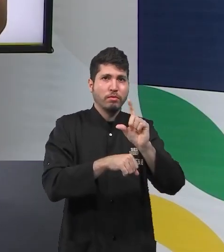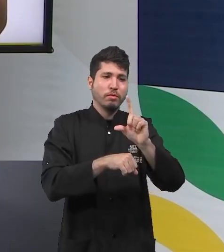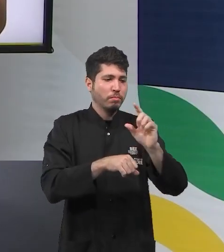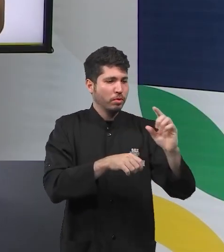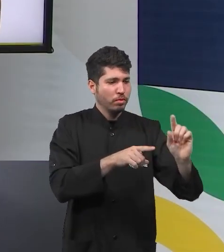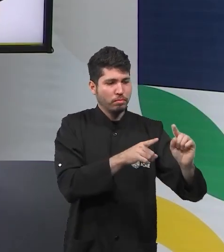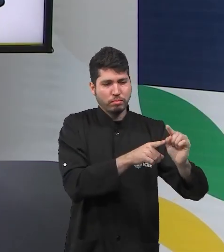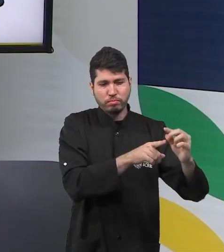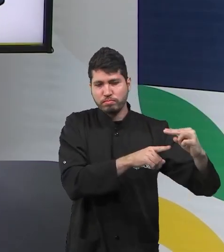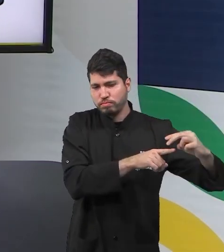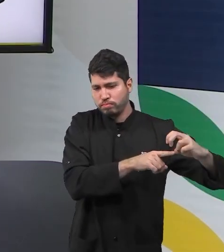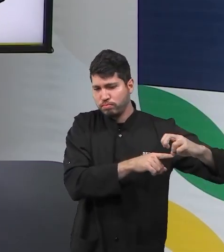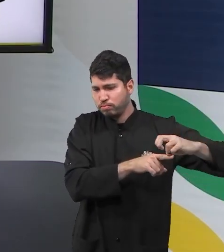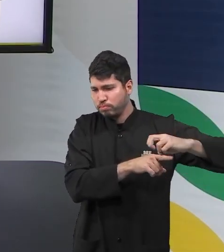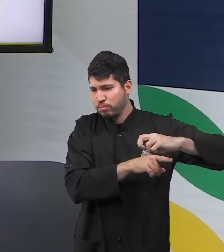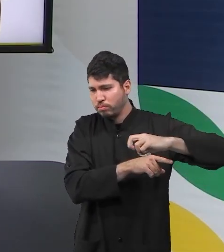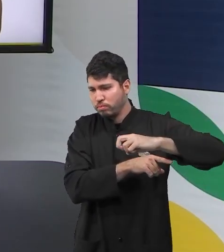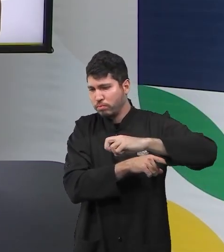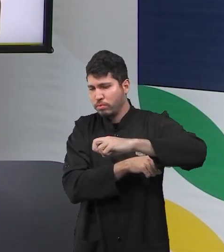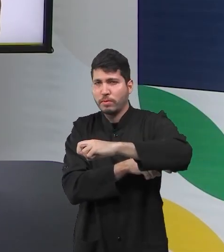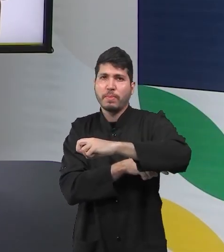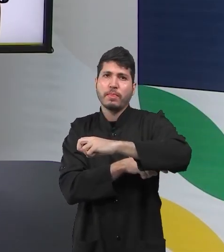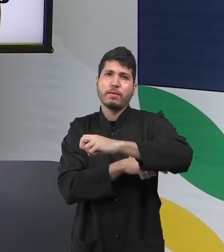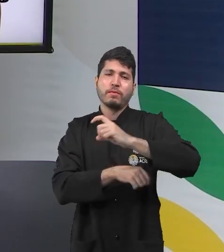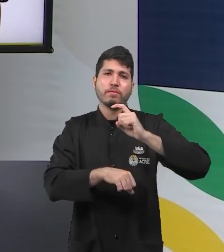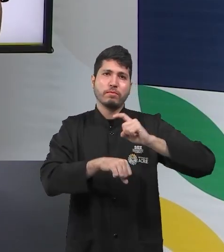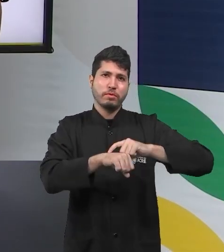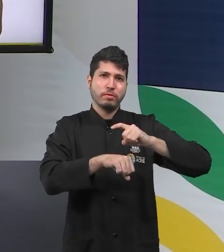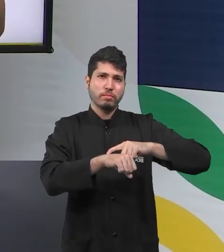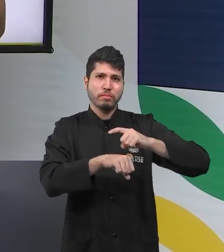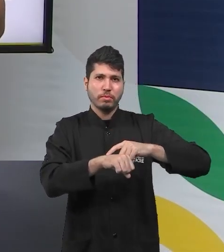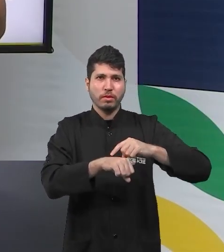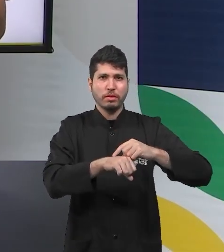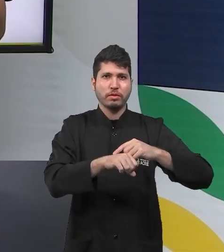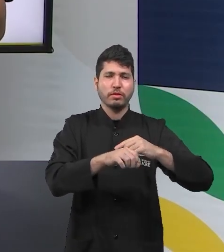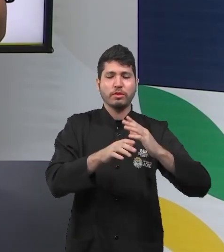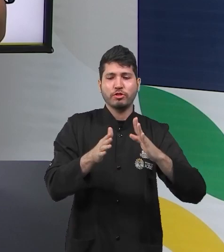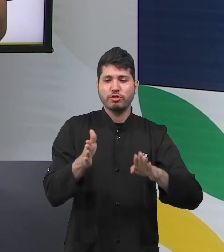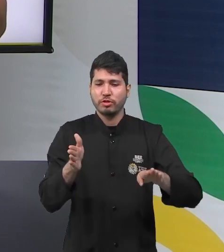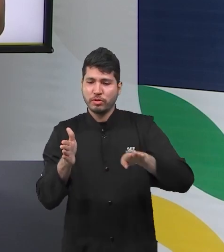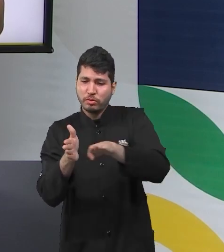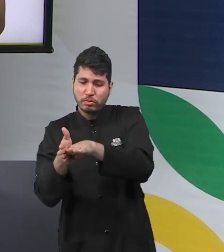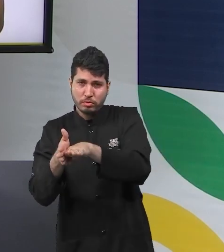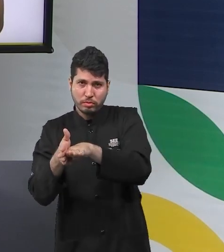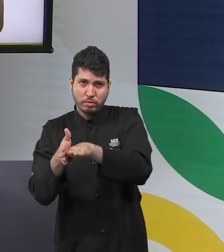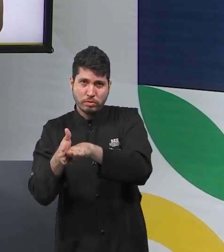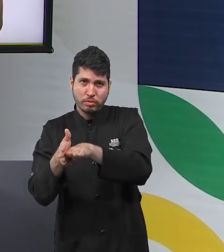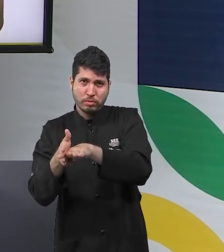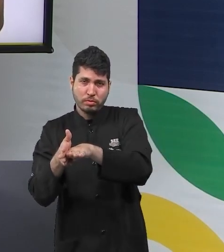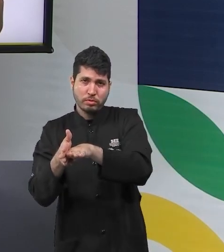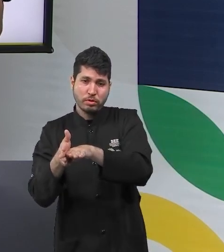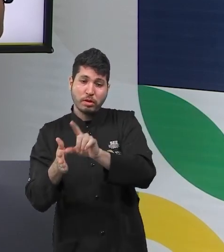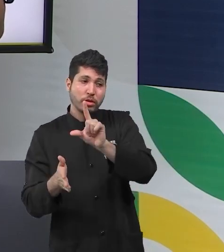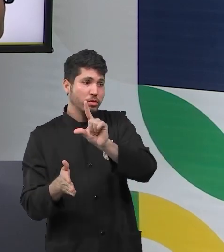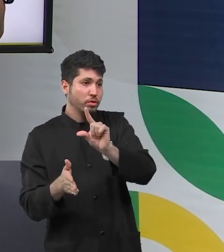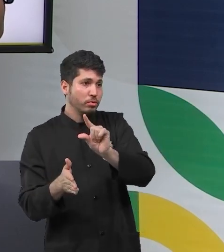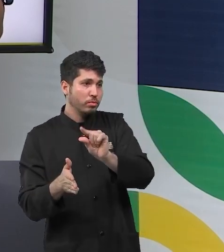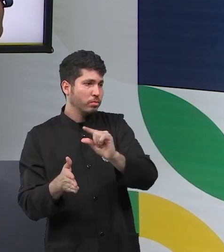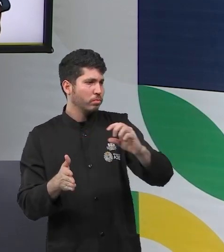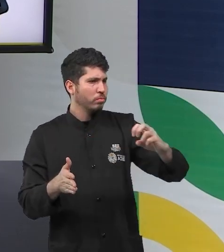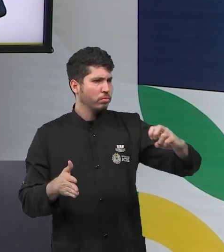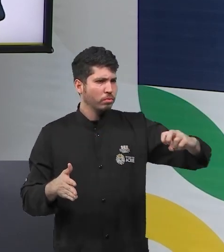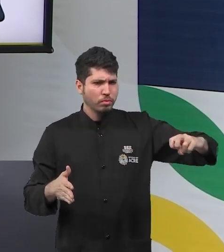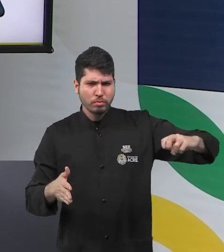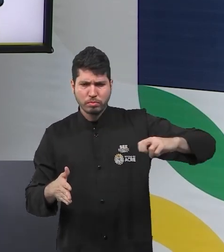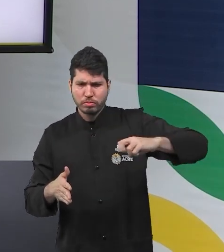B, o tempo que eu levarei para cumprir esse percurso diminui. Observem